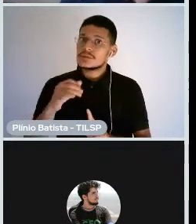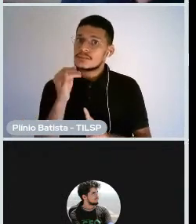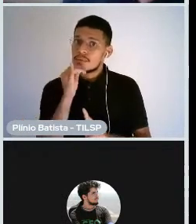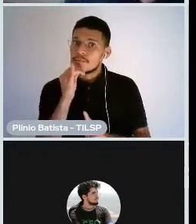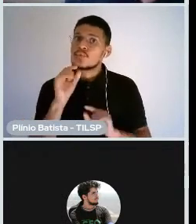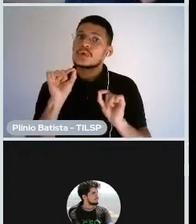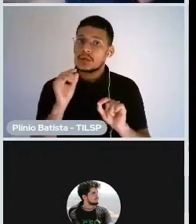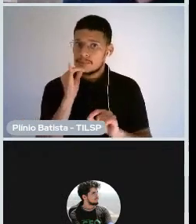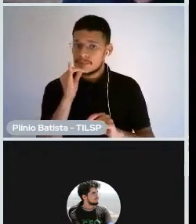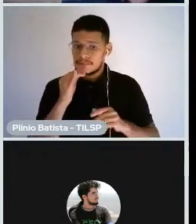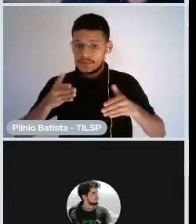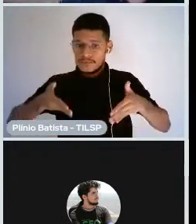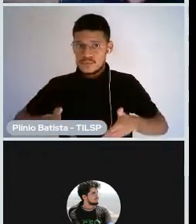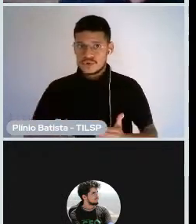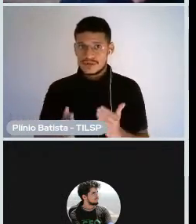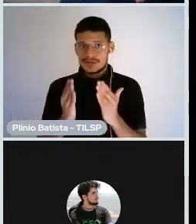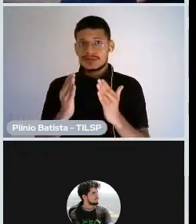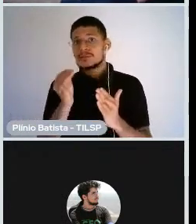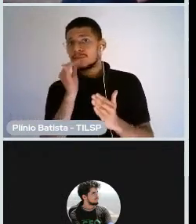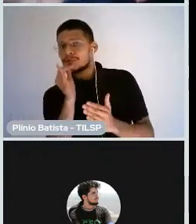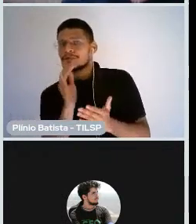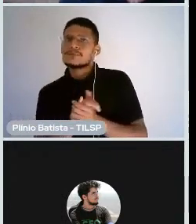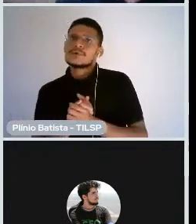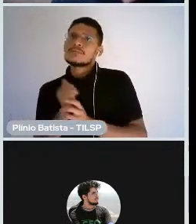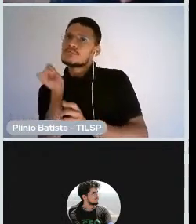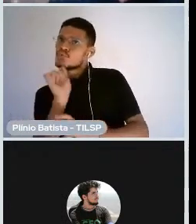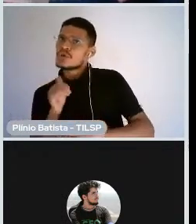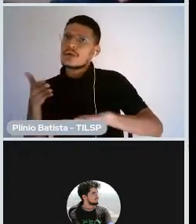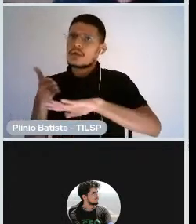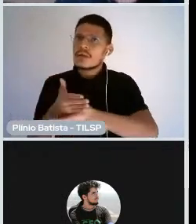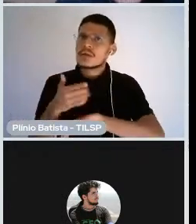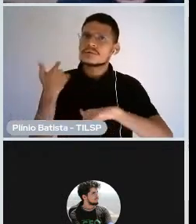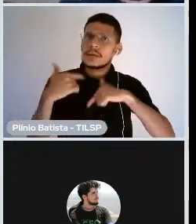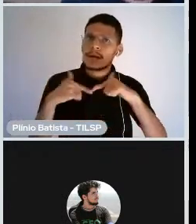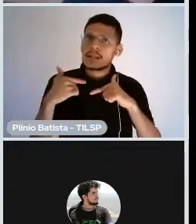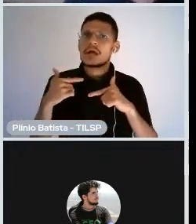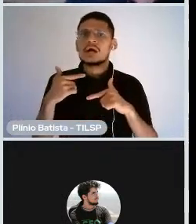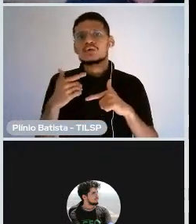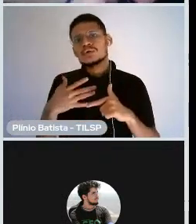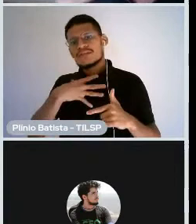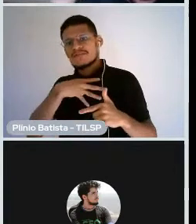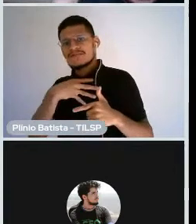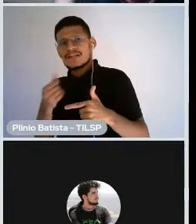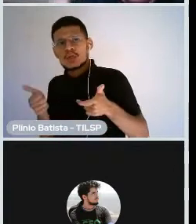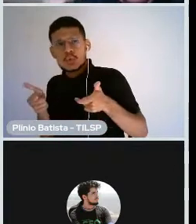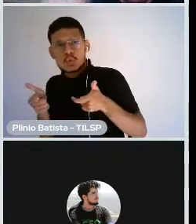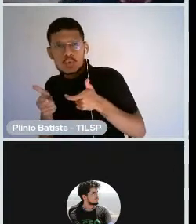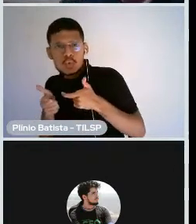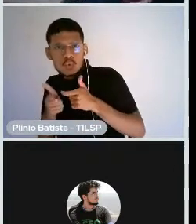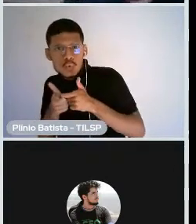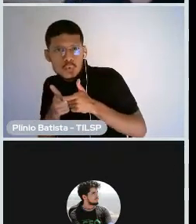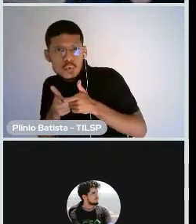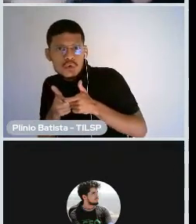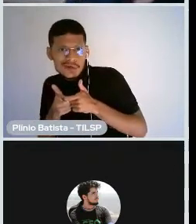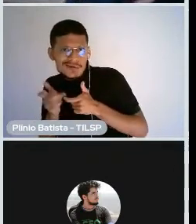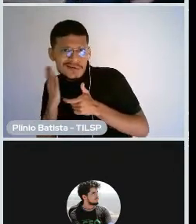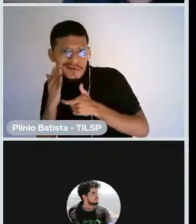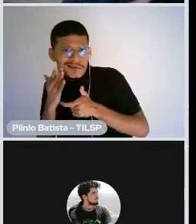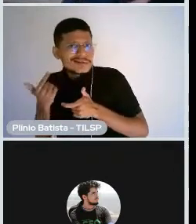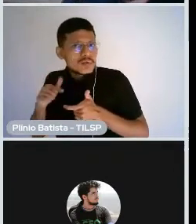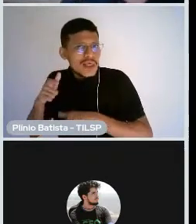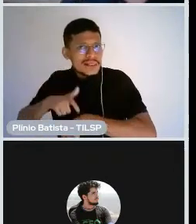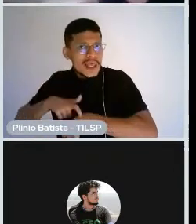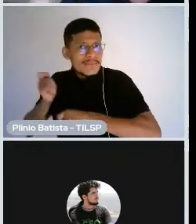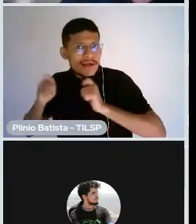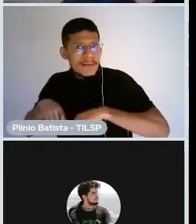natalidade. As mulheres trabalhando, a consequência disso é a quantidade menor de filhos, elas já não têm, entre aspas, né, tempo para cuidar dos